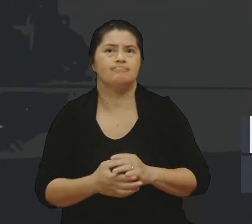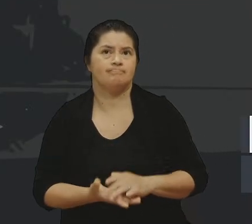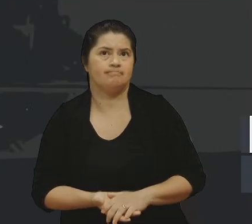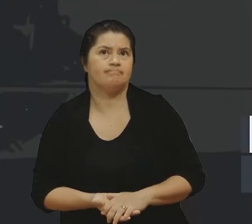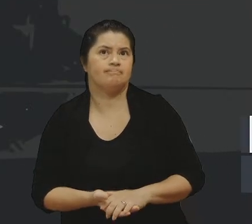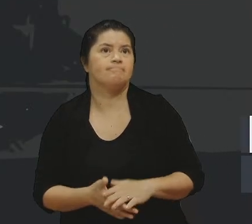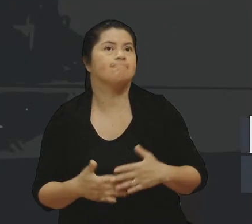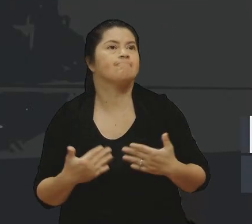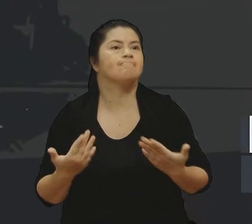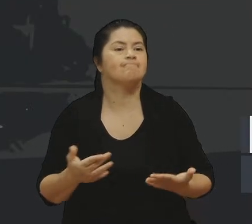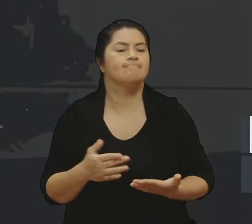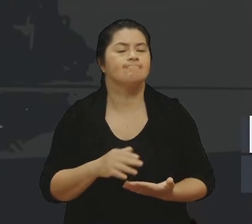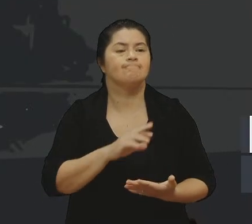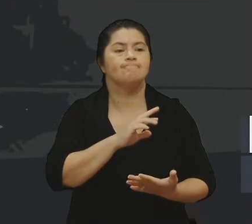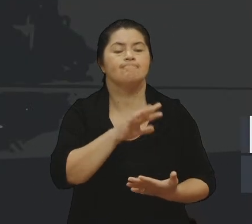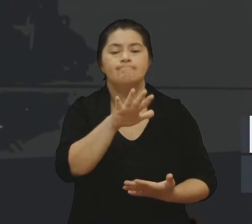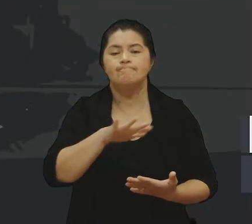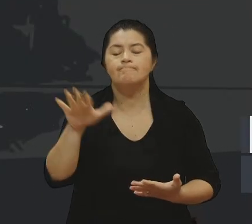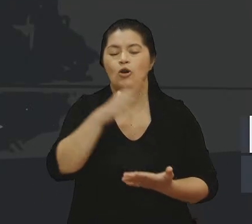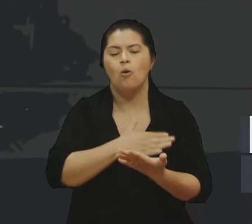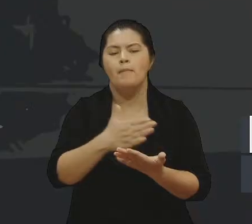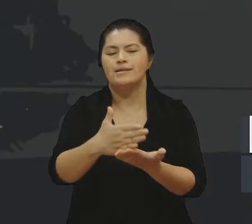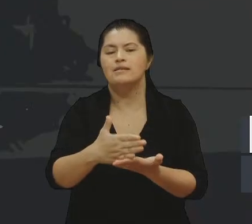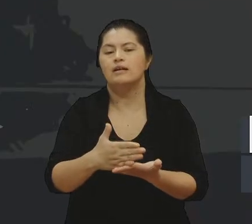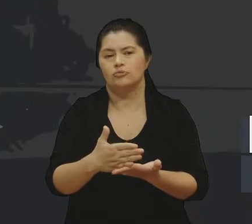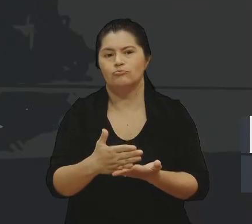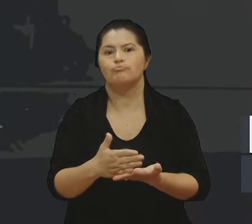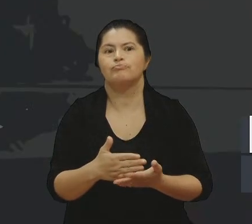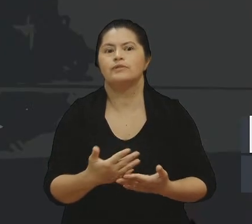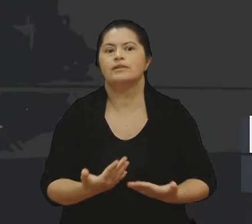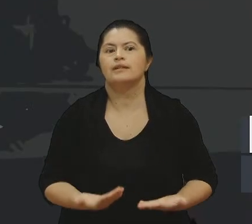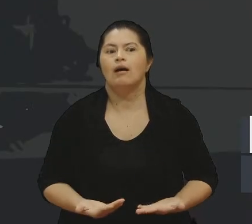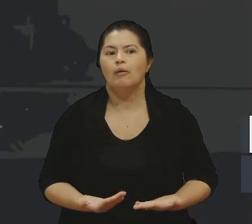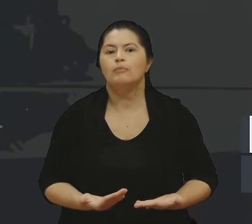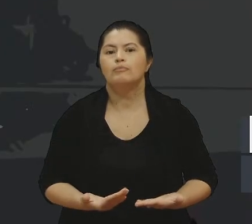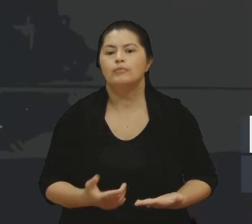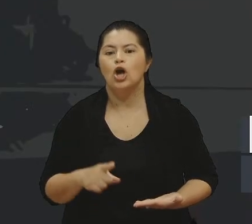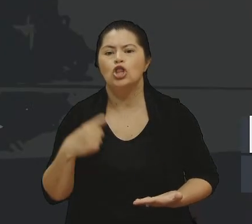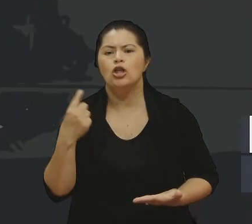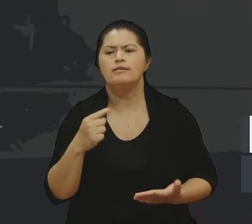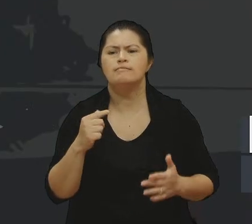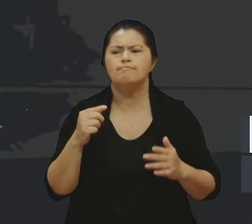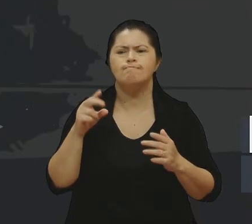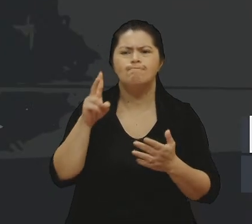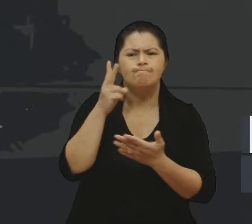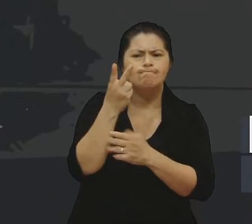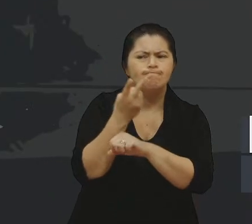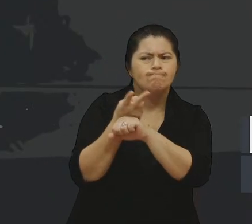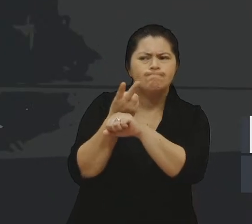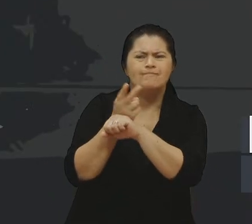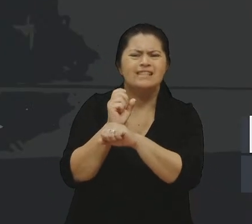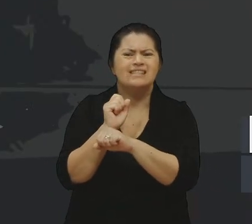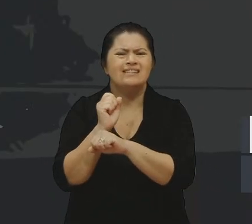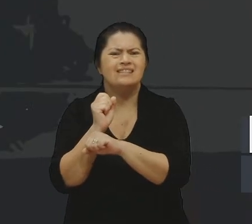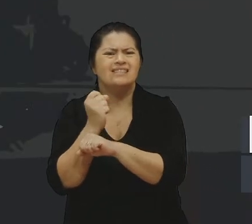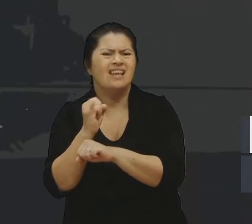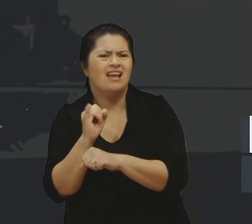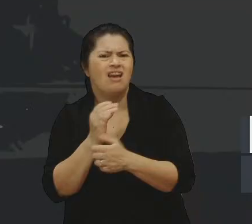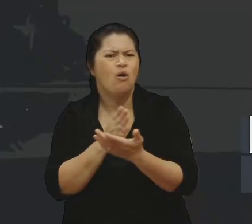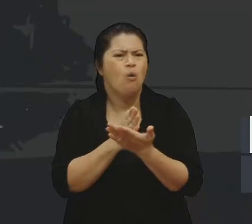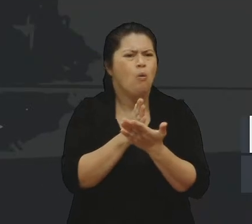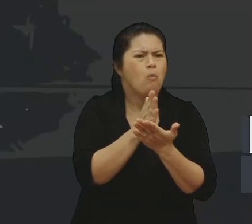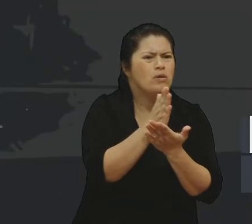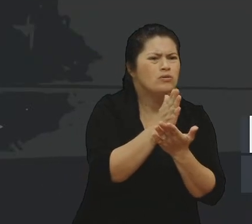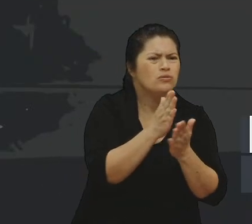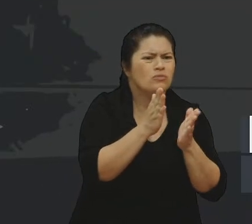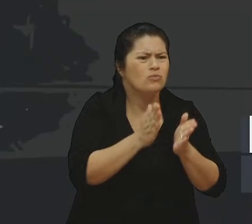Então, a maioria de vocês está na fase inicial. E na fase inicial, gente, é a fase onde a gente fica analisando essas coisas. Será que eu estou no caminho certo? Será que isso aqui dá o retorno que eu